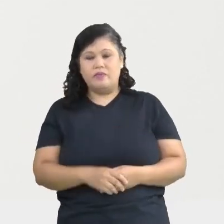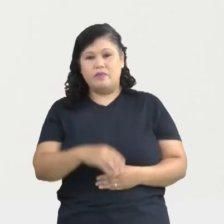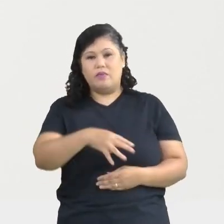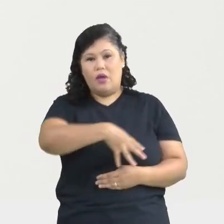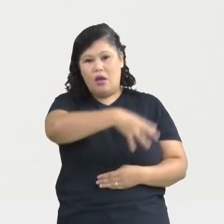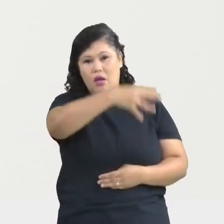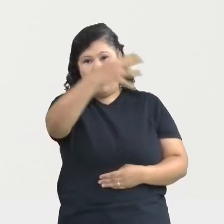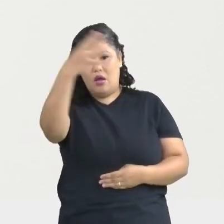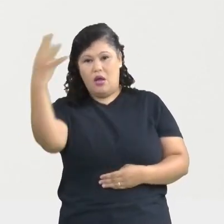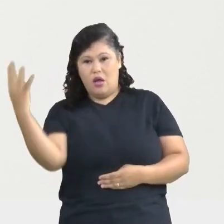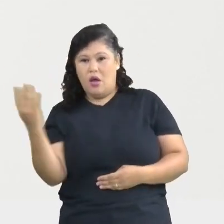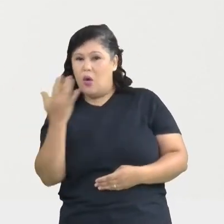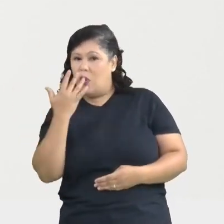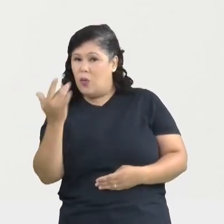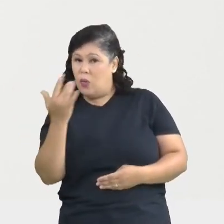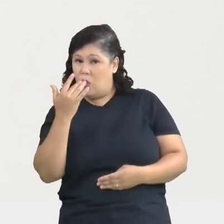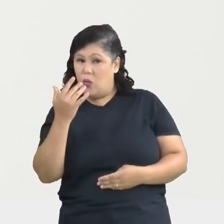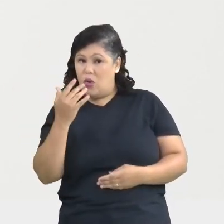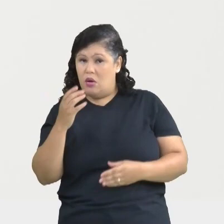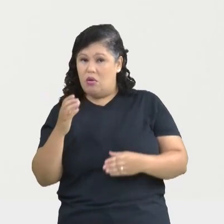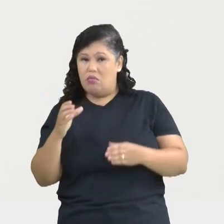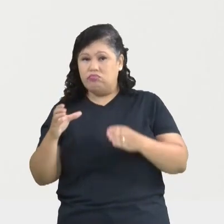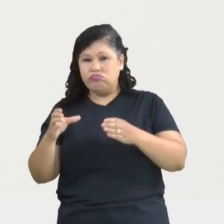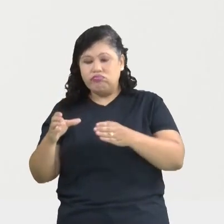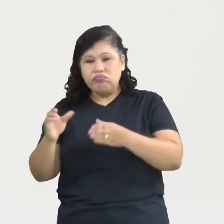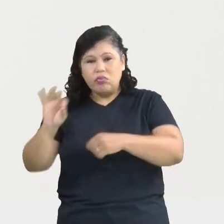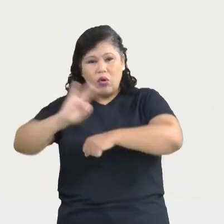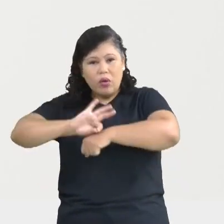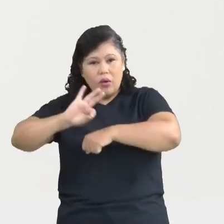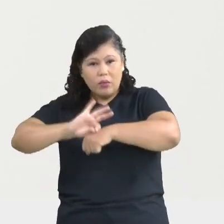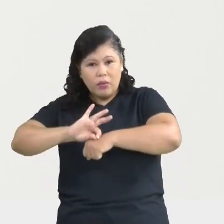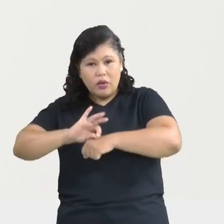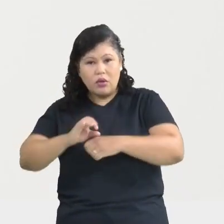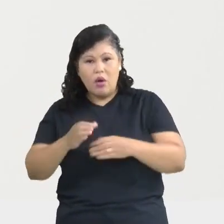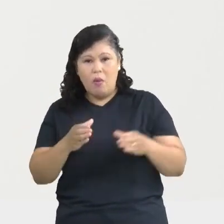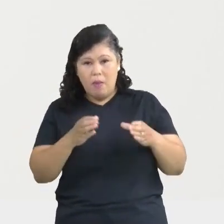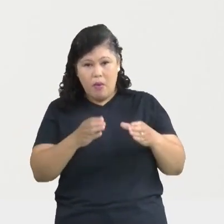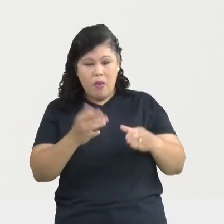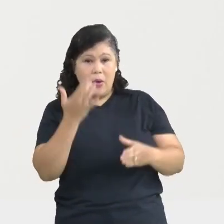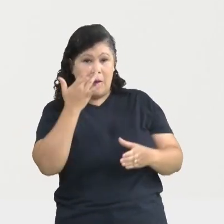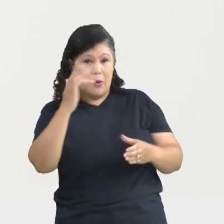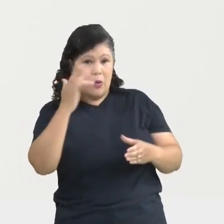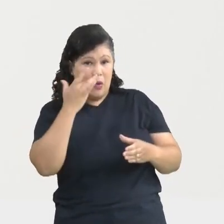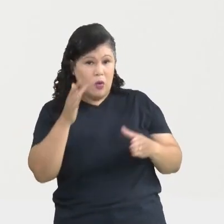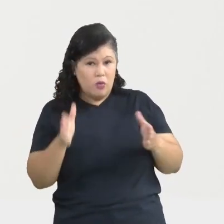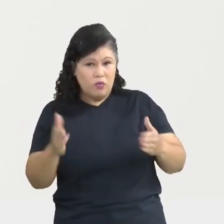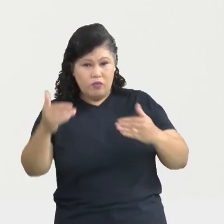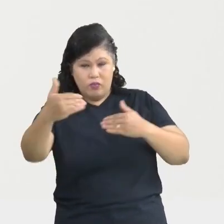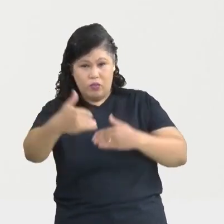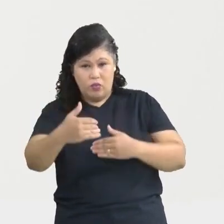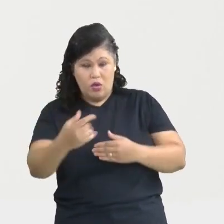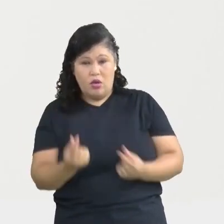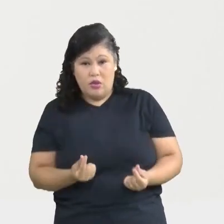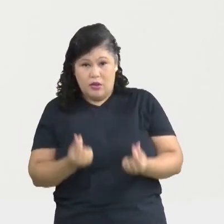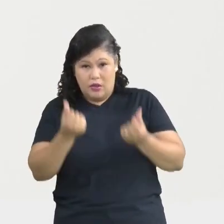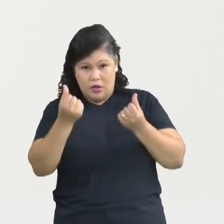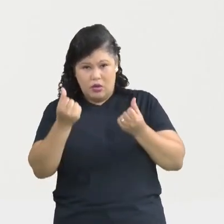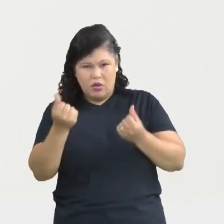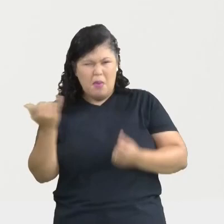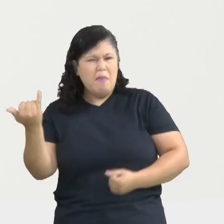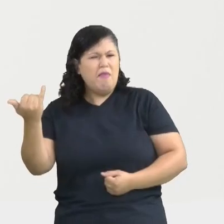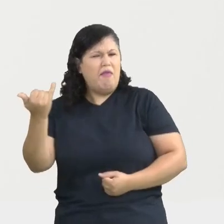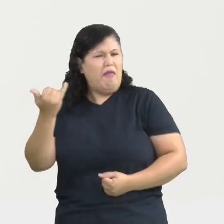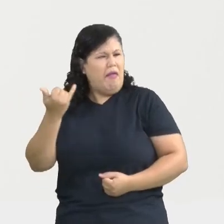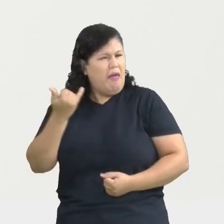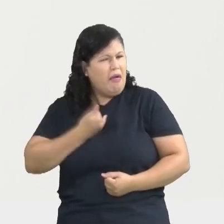Arco-íris, um caldeirão de moedas, um pote de ouro, a arca do tesouro, dizem, mas